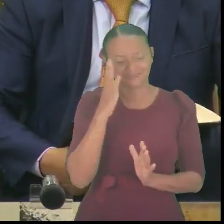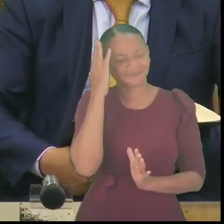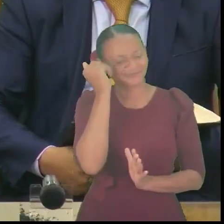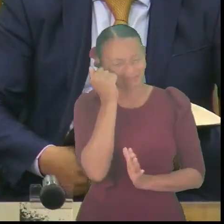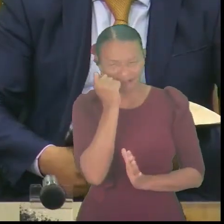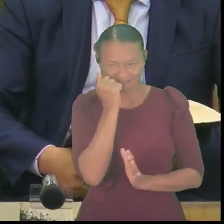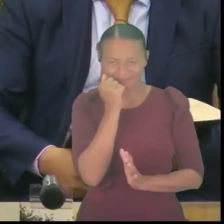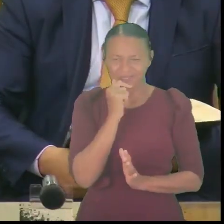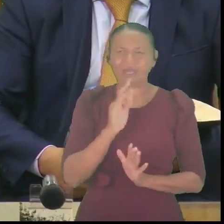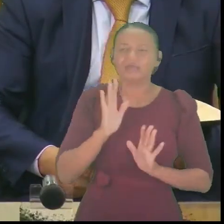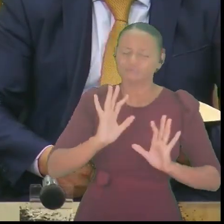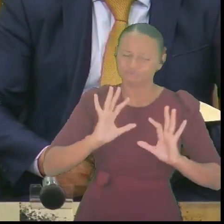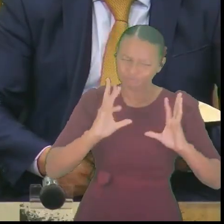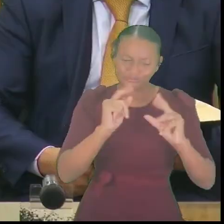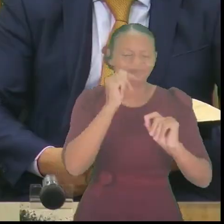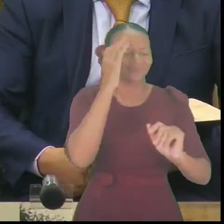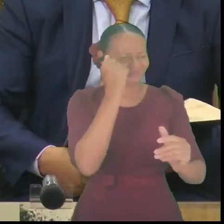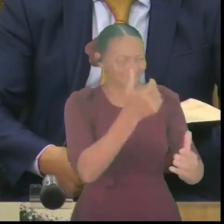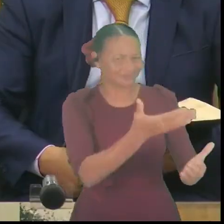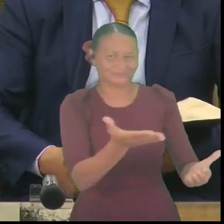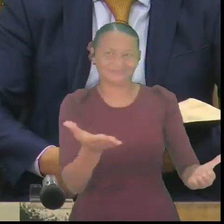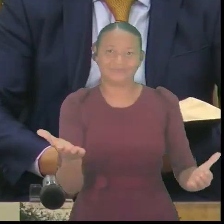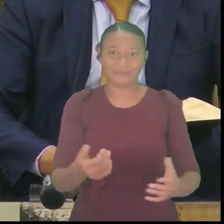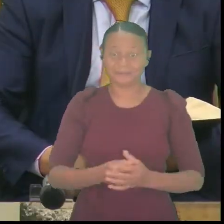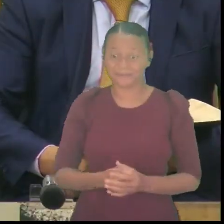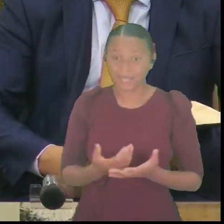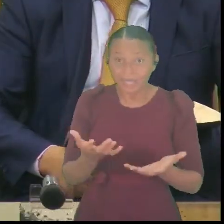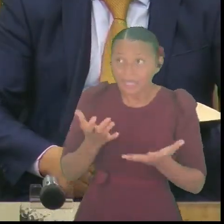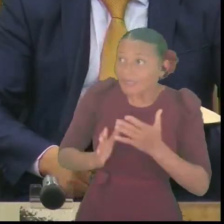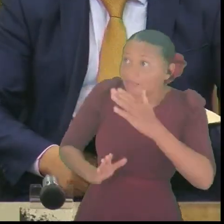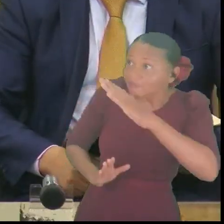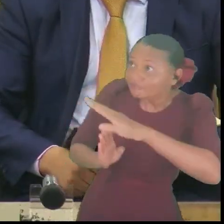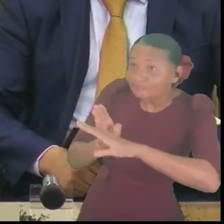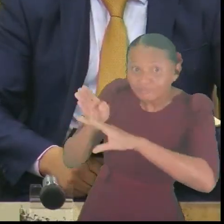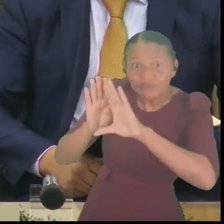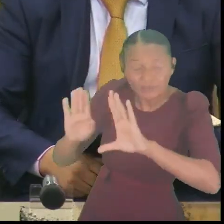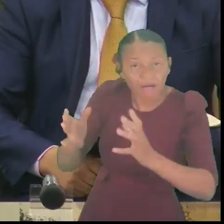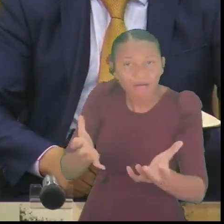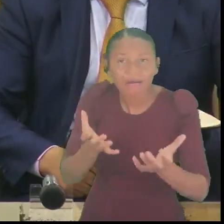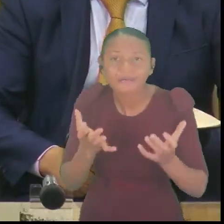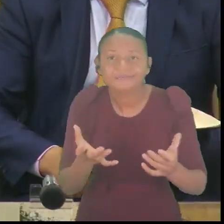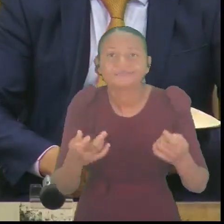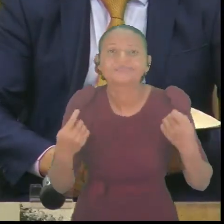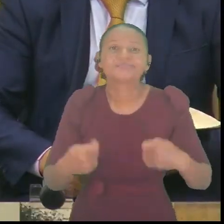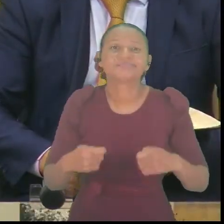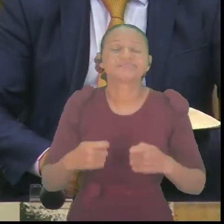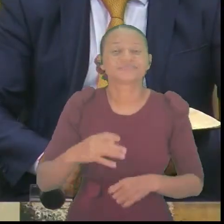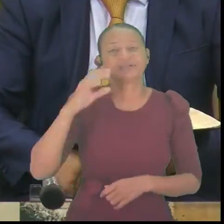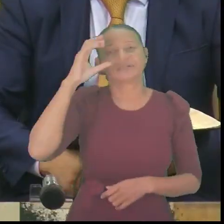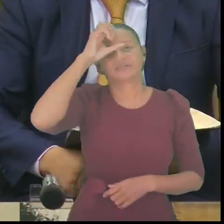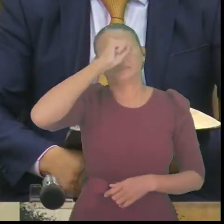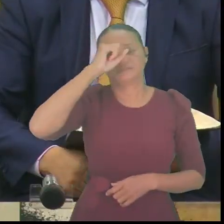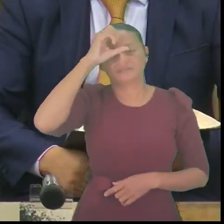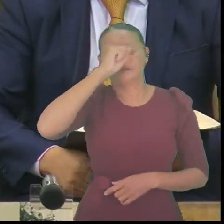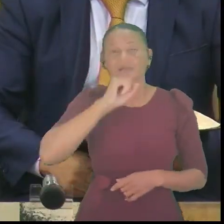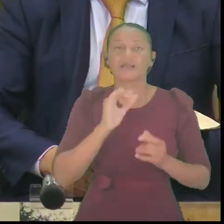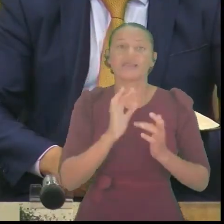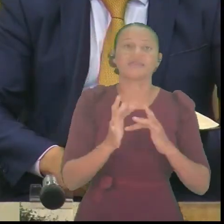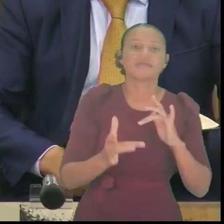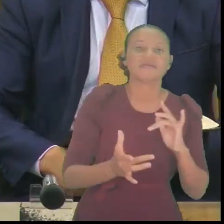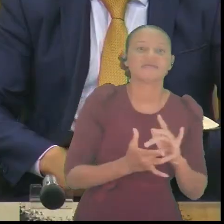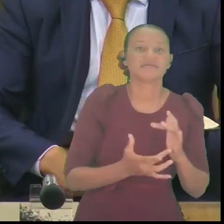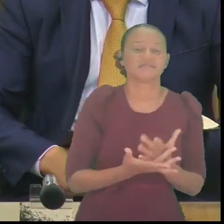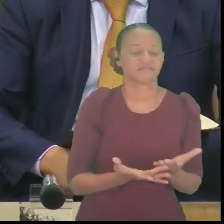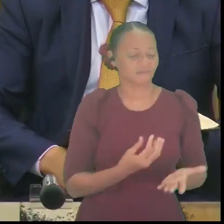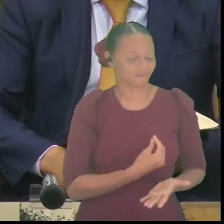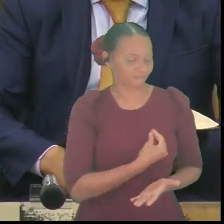podemos negar. Agora, se nós quisermos chegar no céu, nós temos que aprender com Jesus como